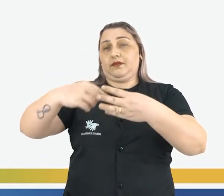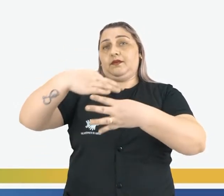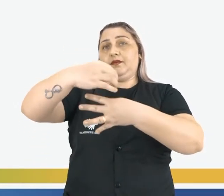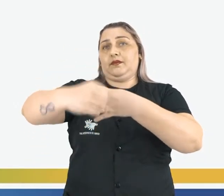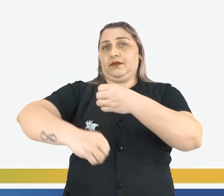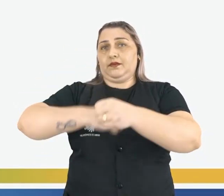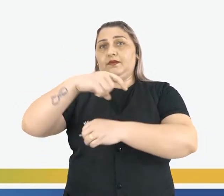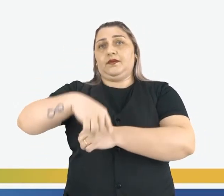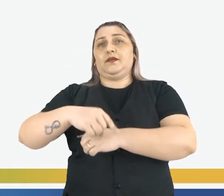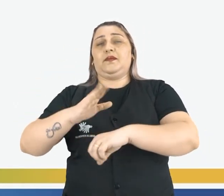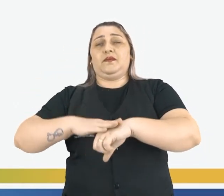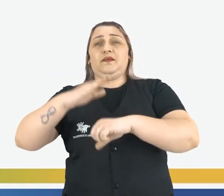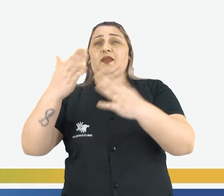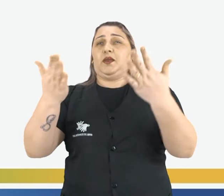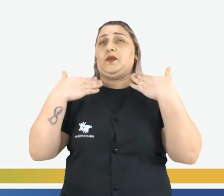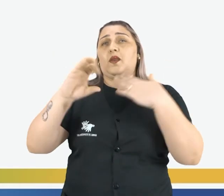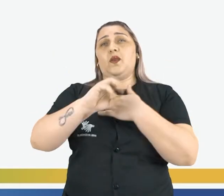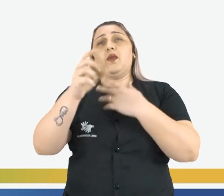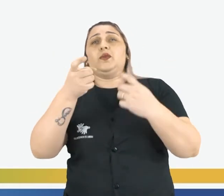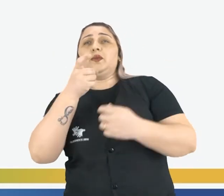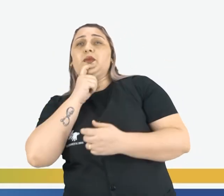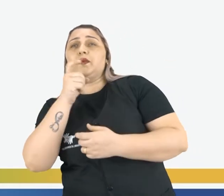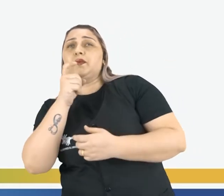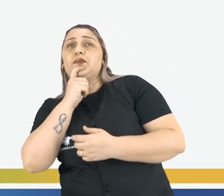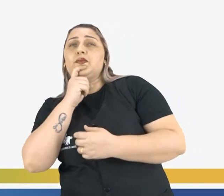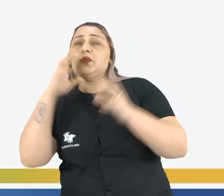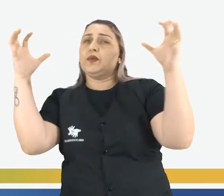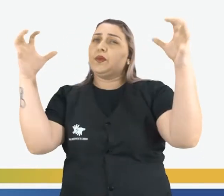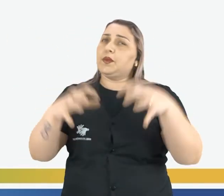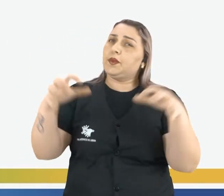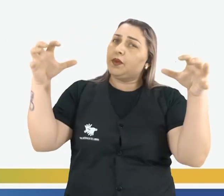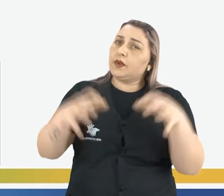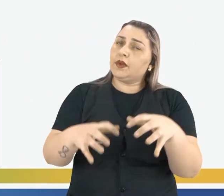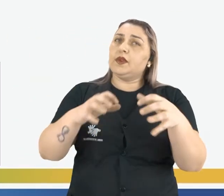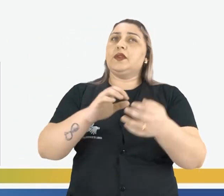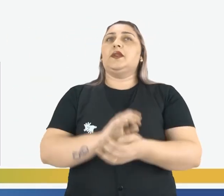mais dias quentes ou dias frios, com bastante chuvas.